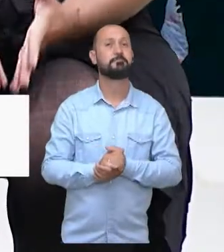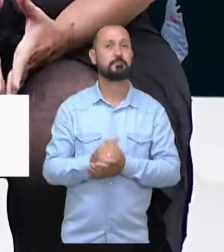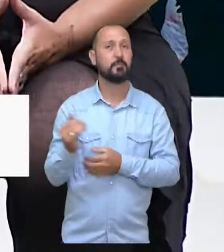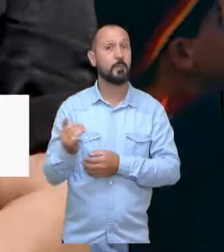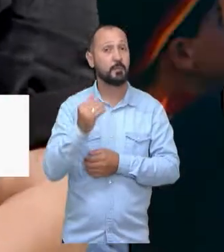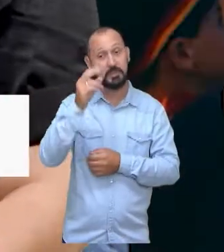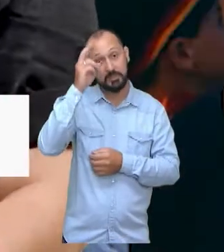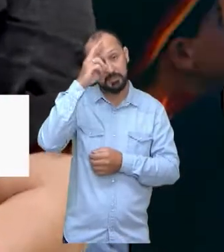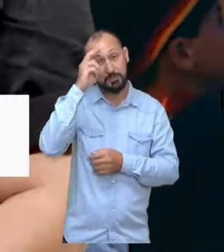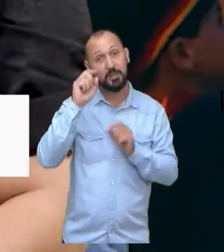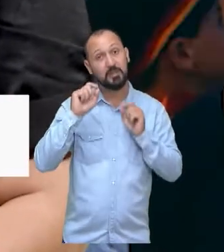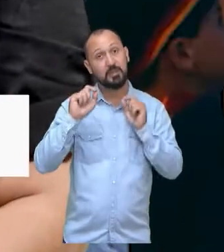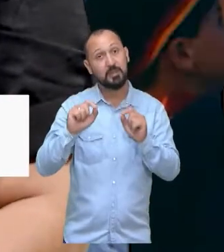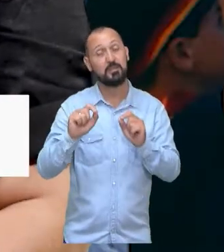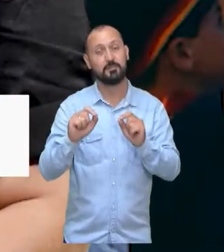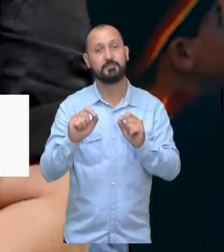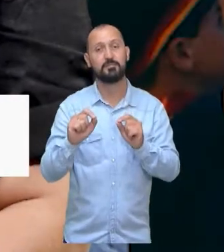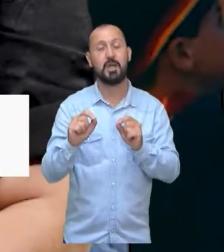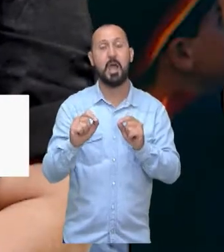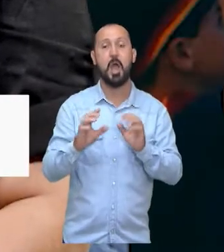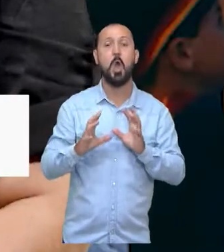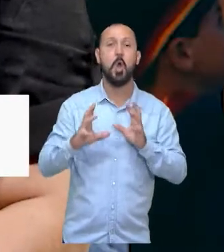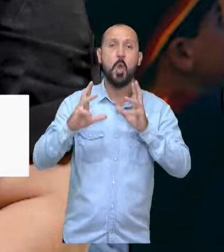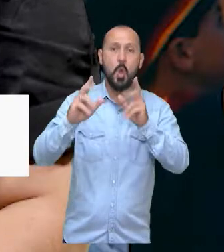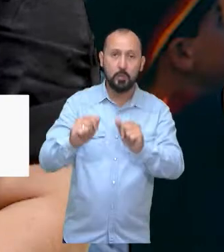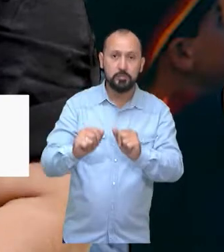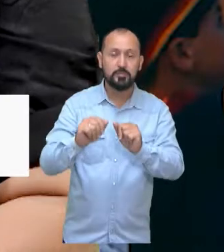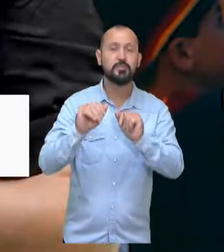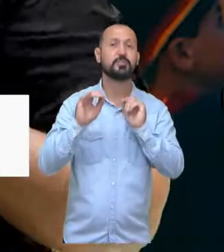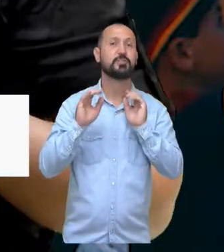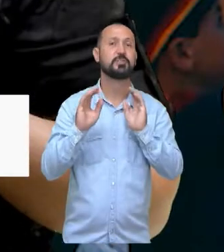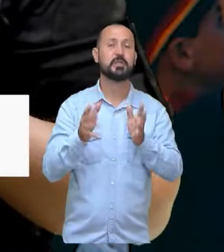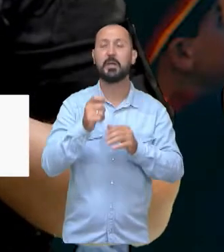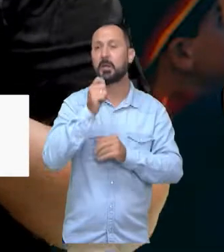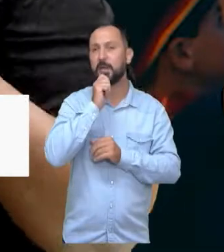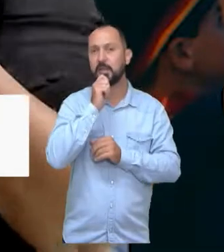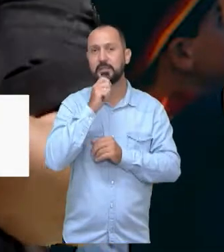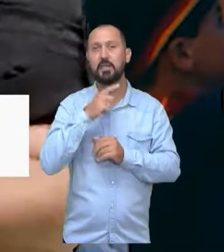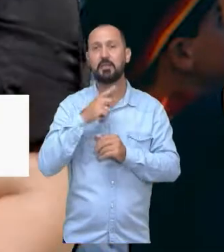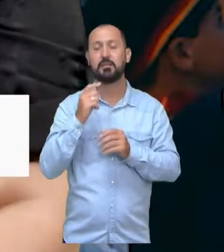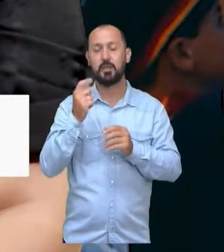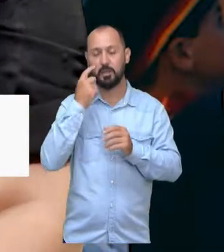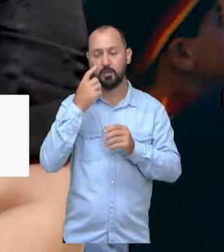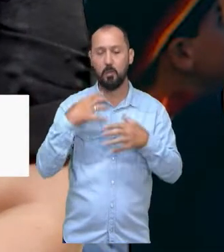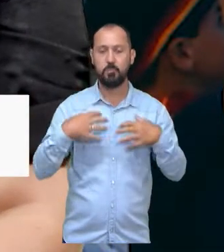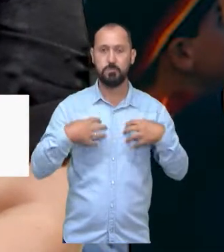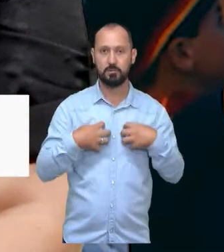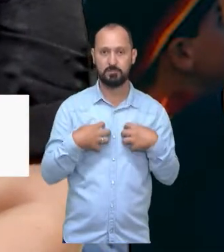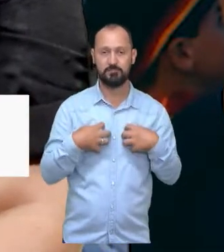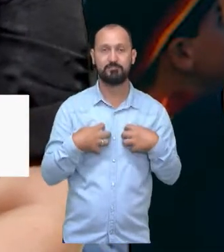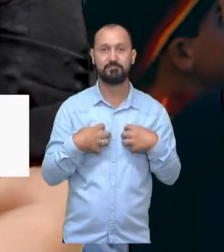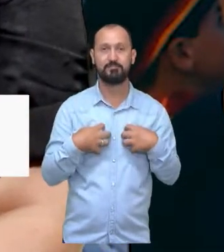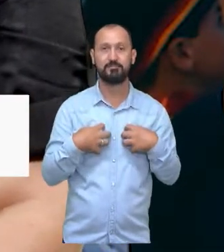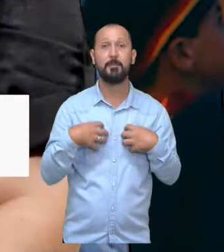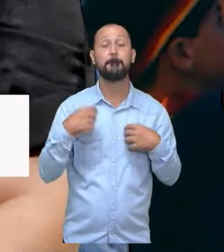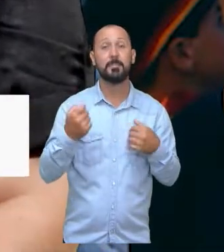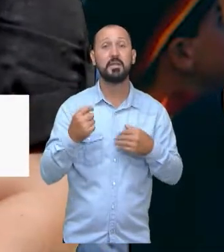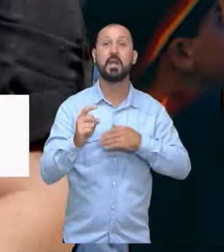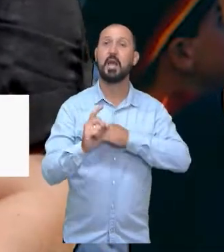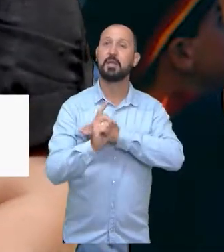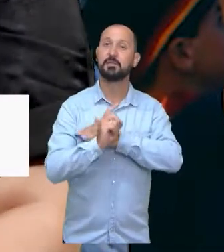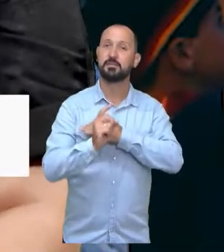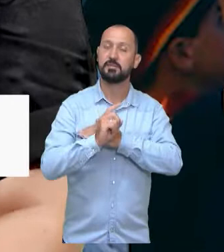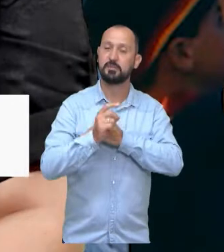gente reforçar que todas as pessoas que ainda tenham seios procurem, né, o atendimento de